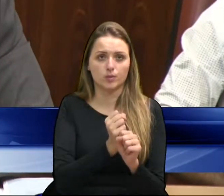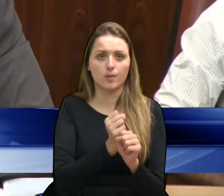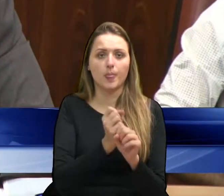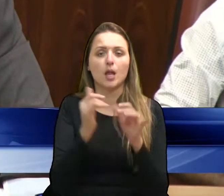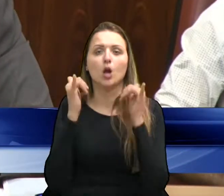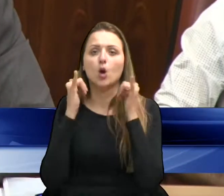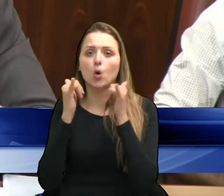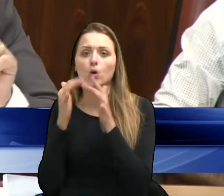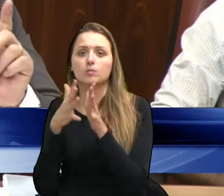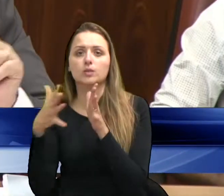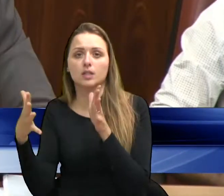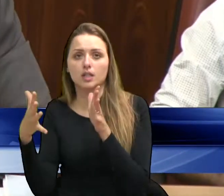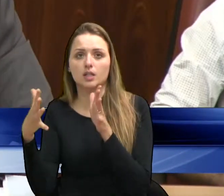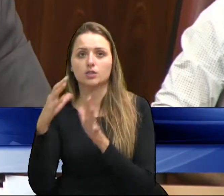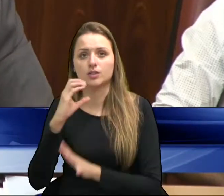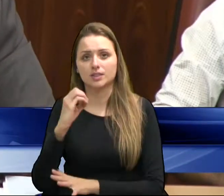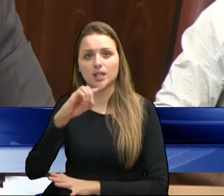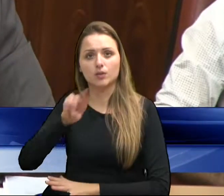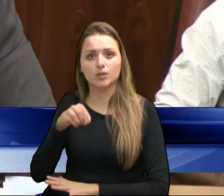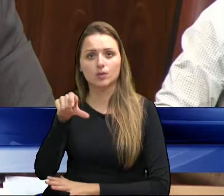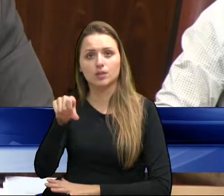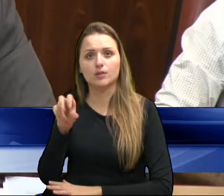Transporte coletivo, 095.